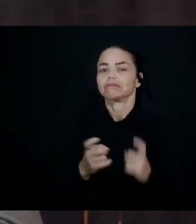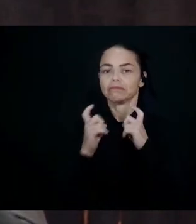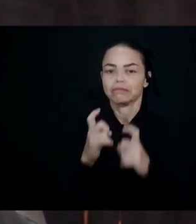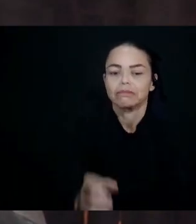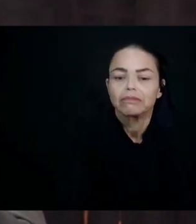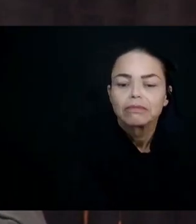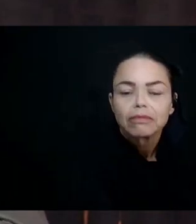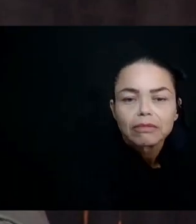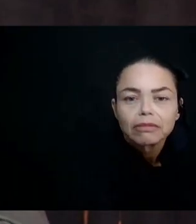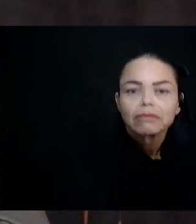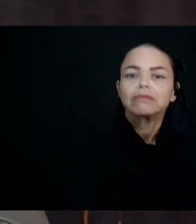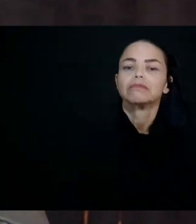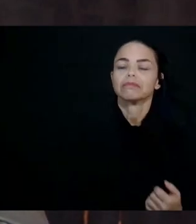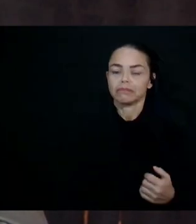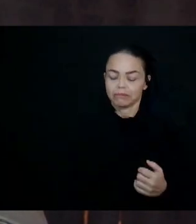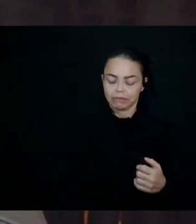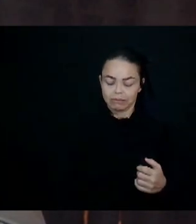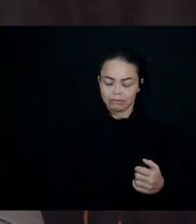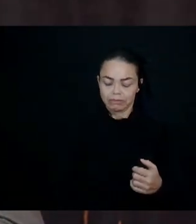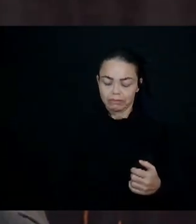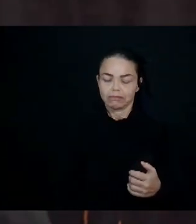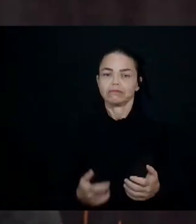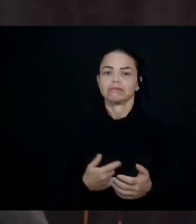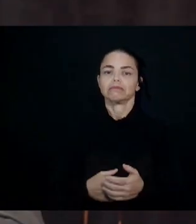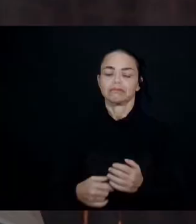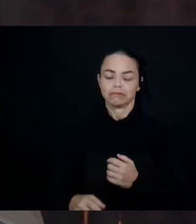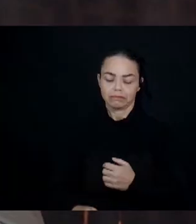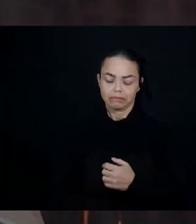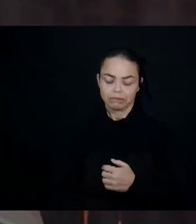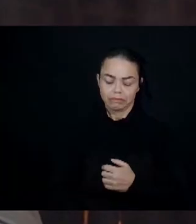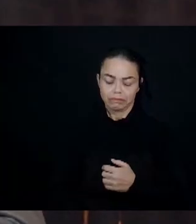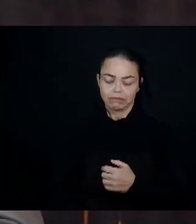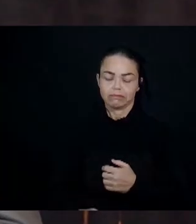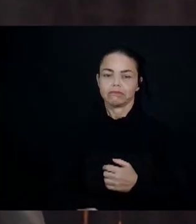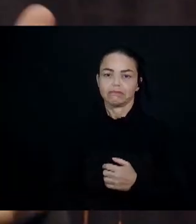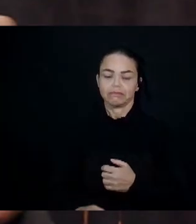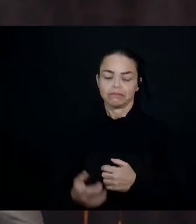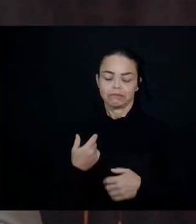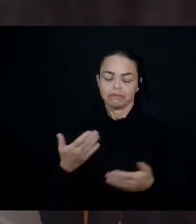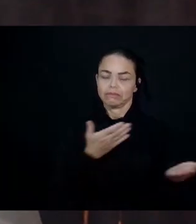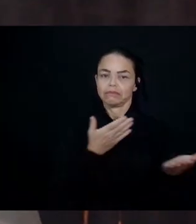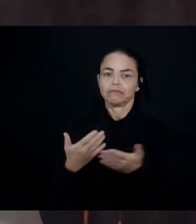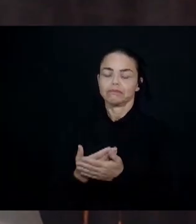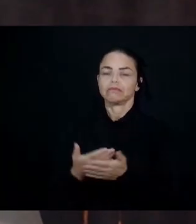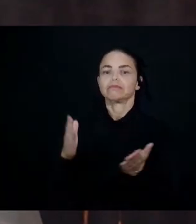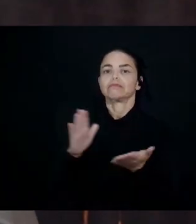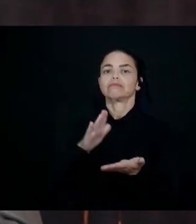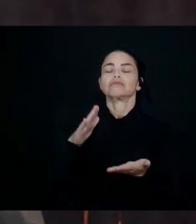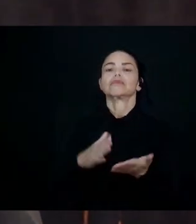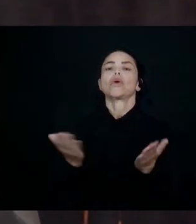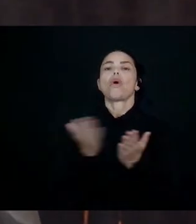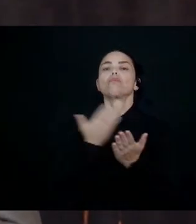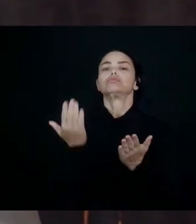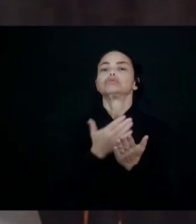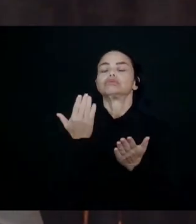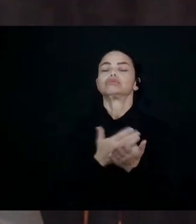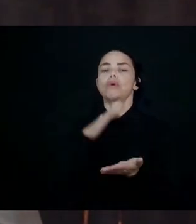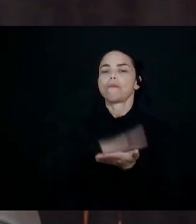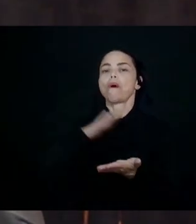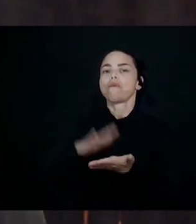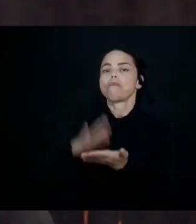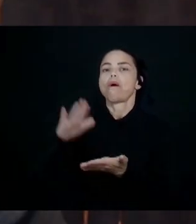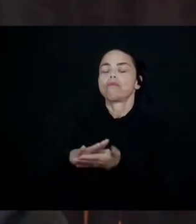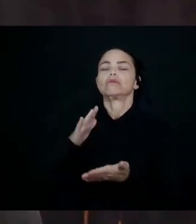né? E a gente estava reunido em casa e um dos nossos convidados levou o álbum de figurinha dele. Né? A gente sentou ali, todo